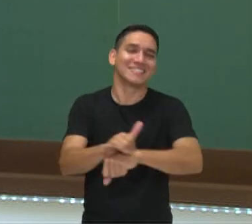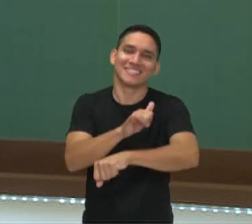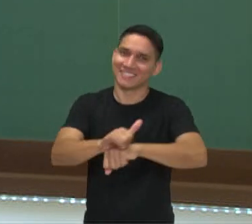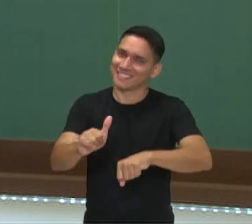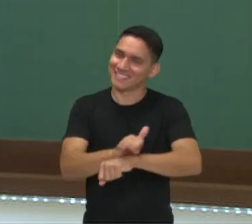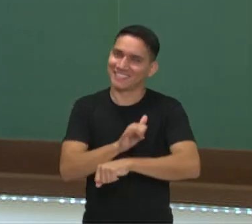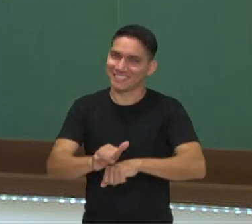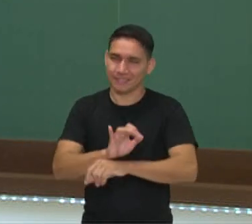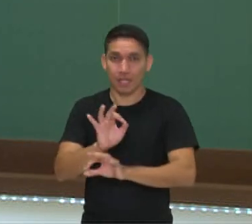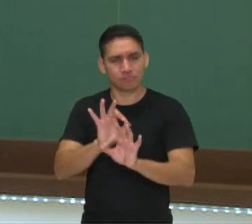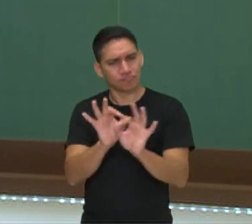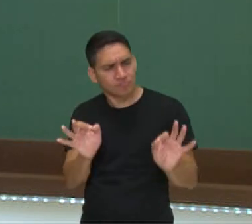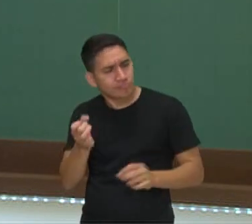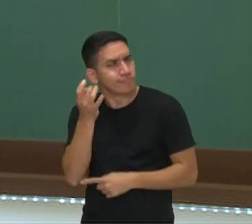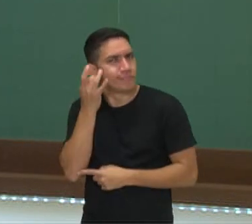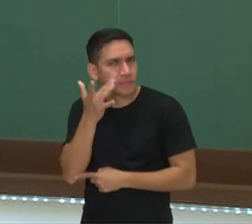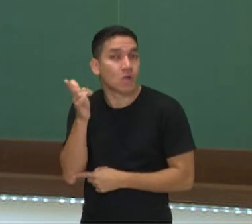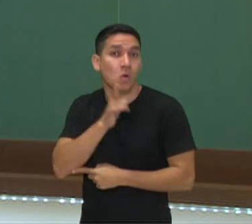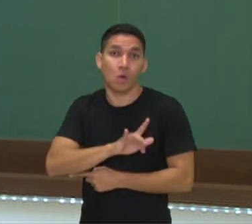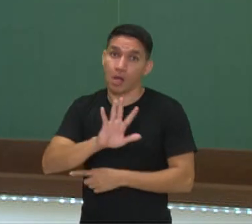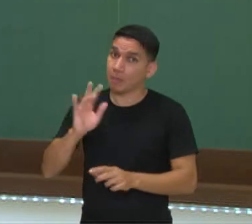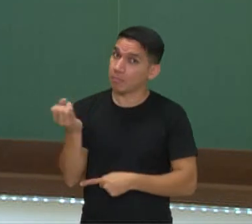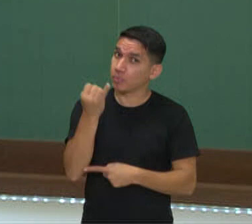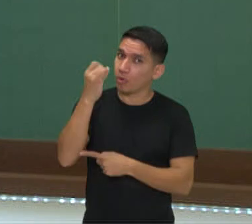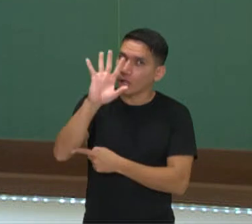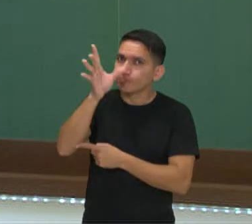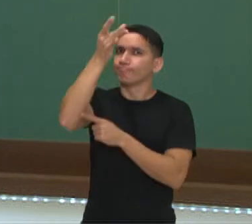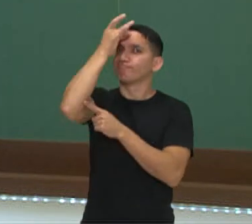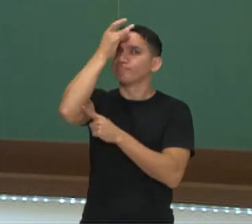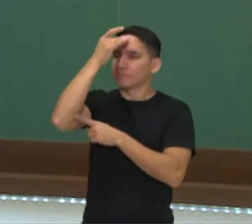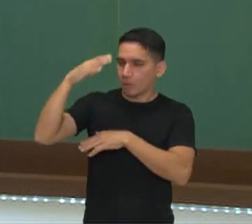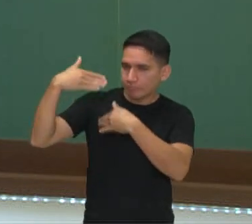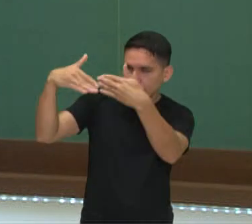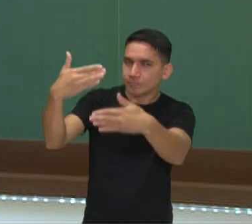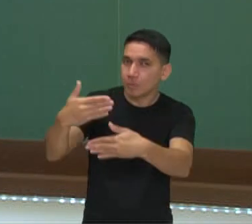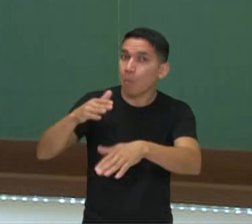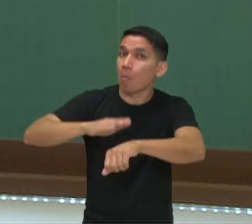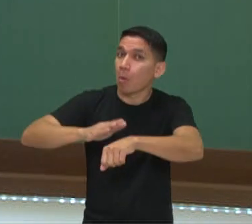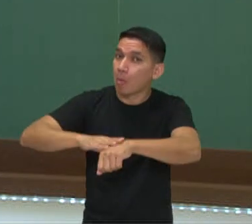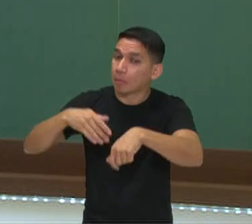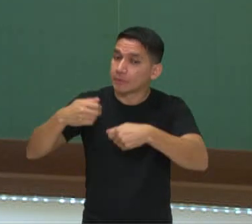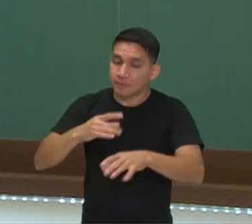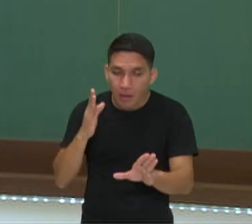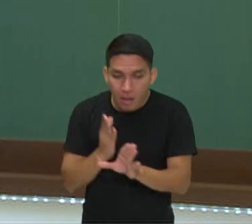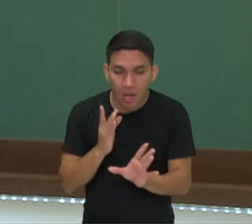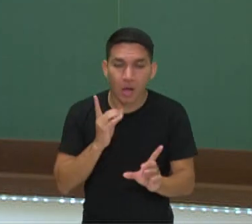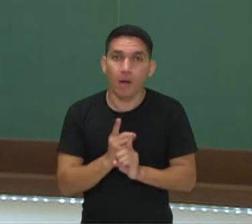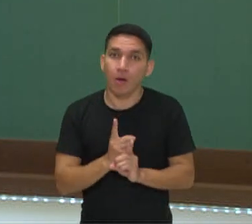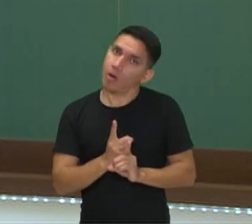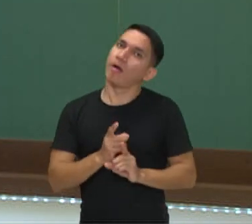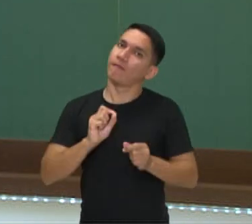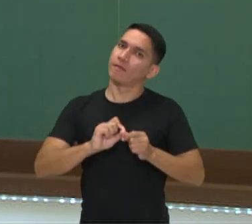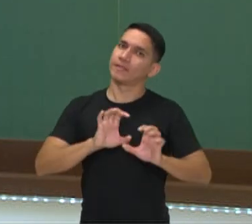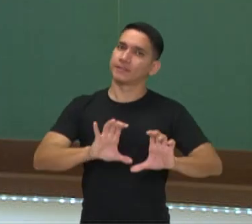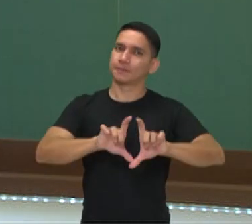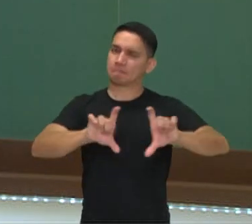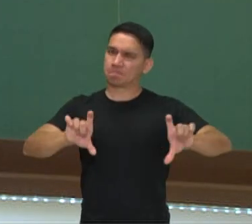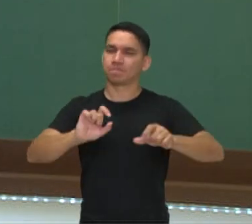bem práticas que é bom a gente guardar na memória para poder resolver quando se deparar com uma equação desse